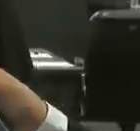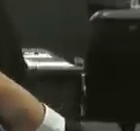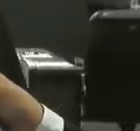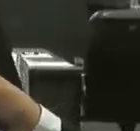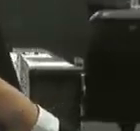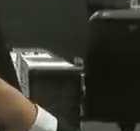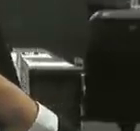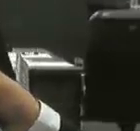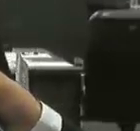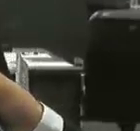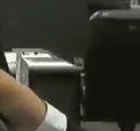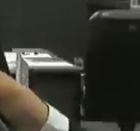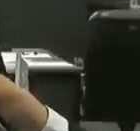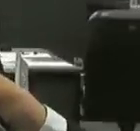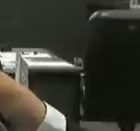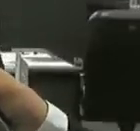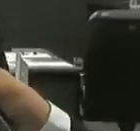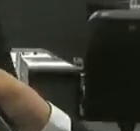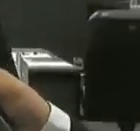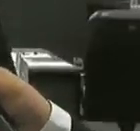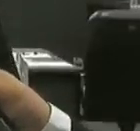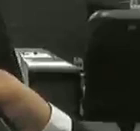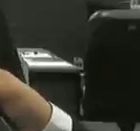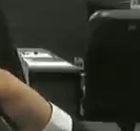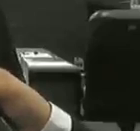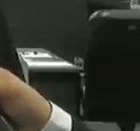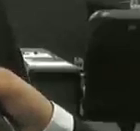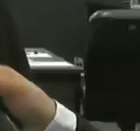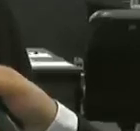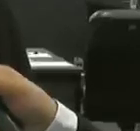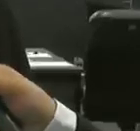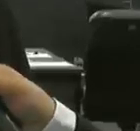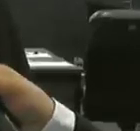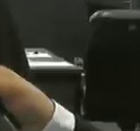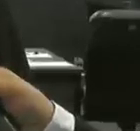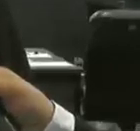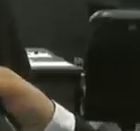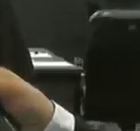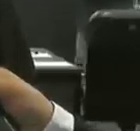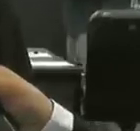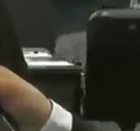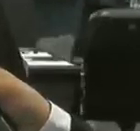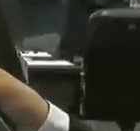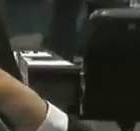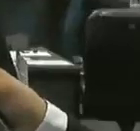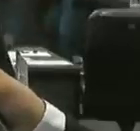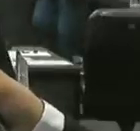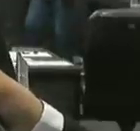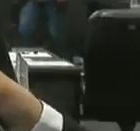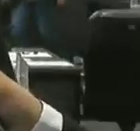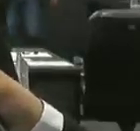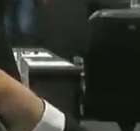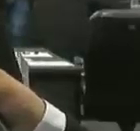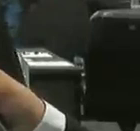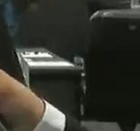nos procure, qualquer que seja o vereador aqui na casa, né? E a gente estará fazendo a denúncia na tribuna e buscando essa conquista